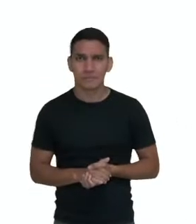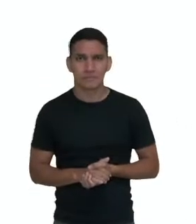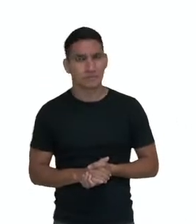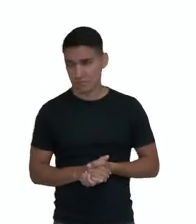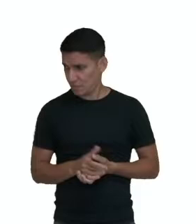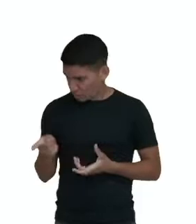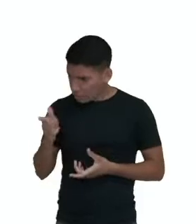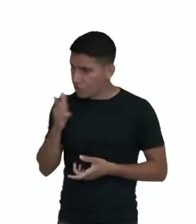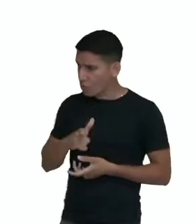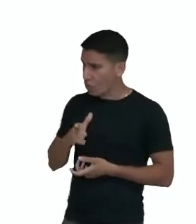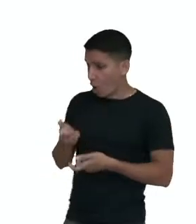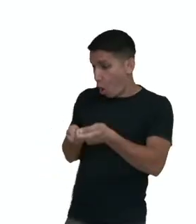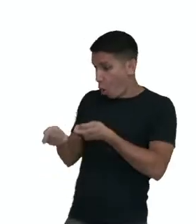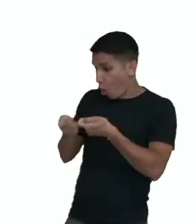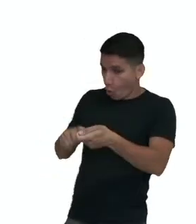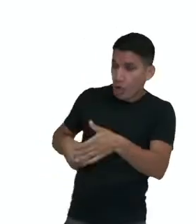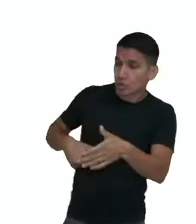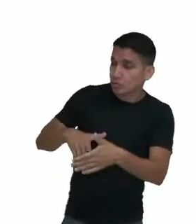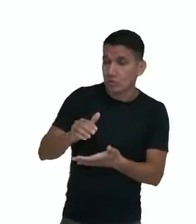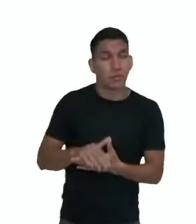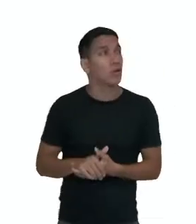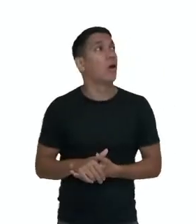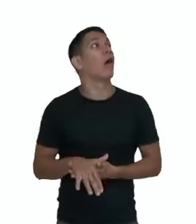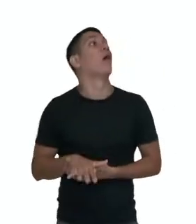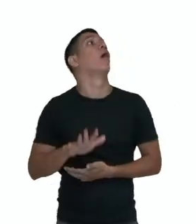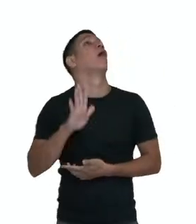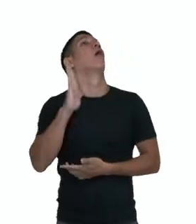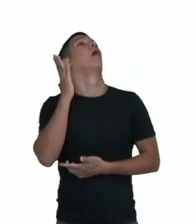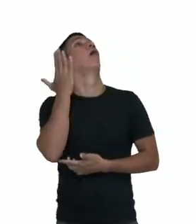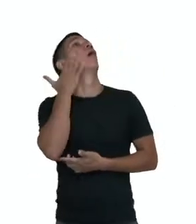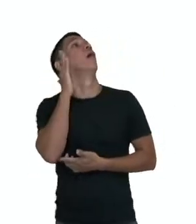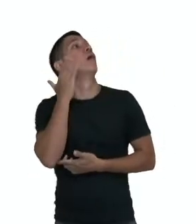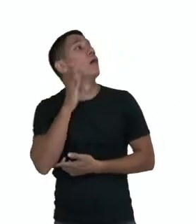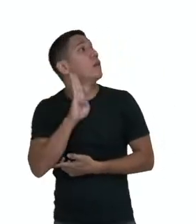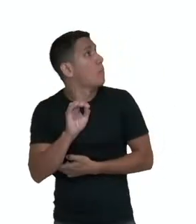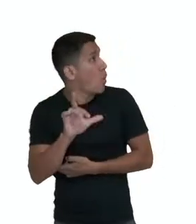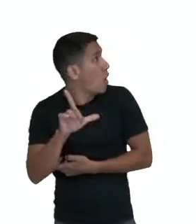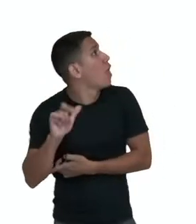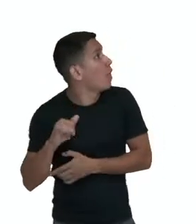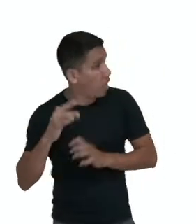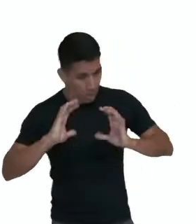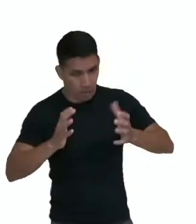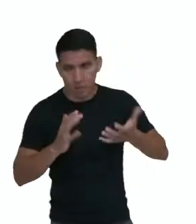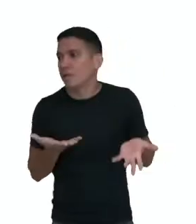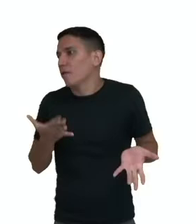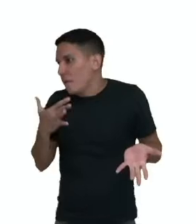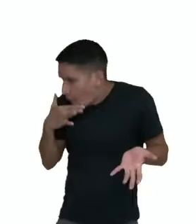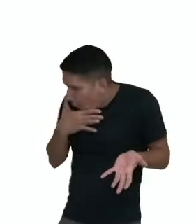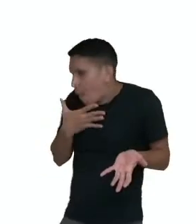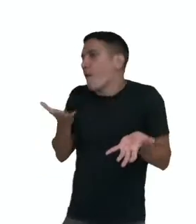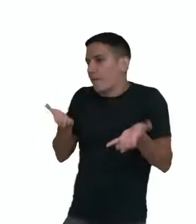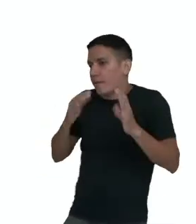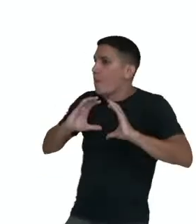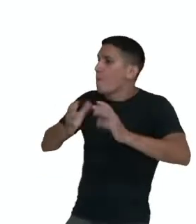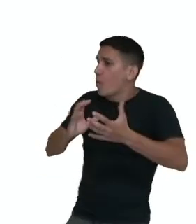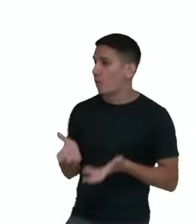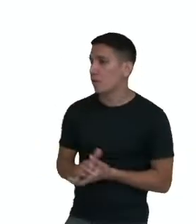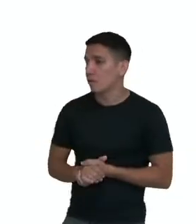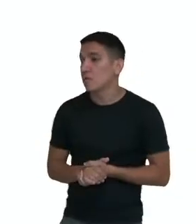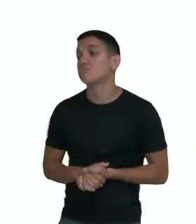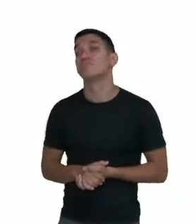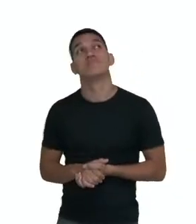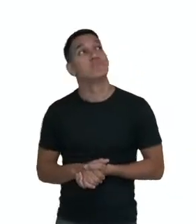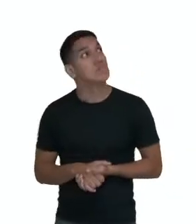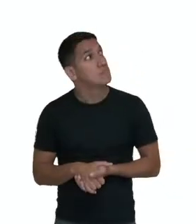"Controla, chuta." "Ah, então é uma bola." "Claro que é uma bola. Uma